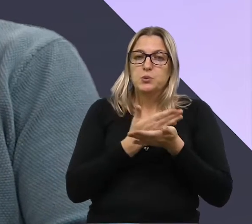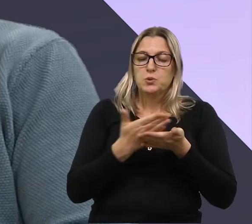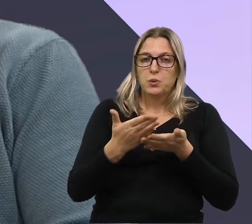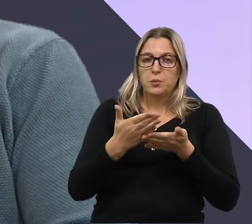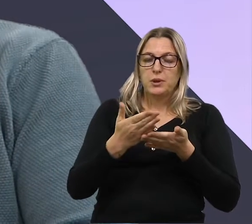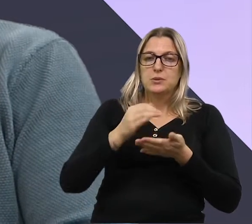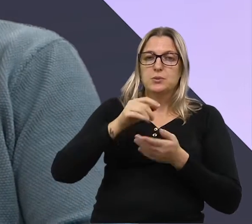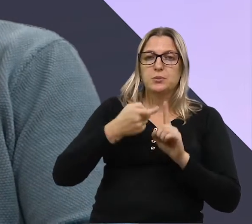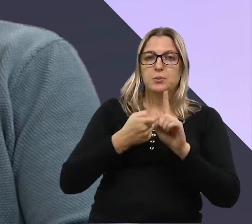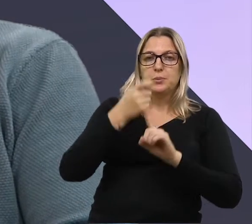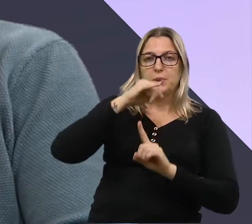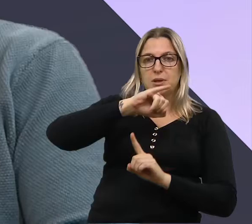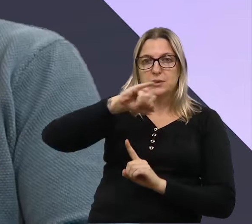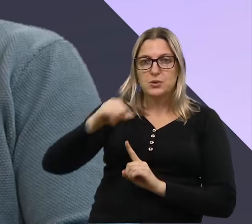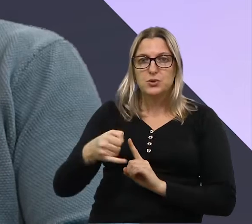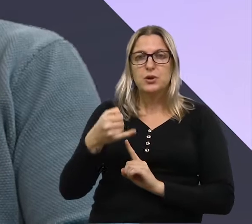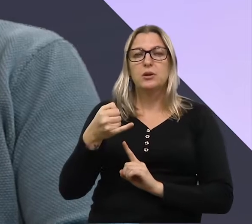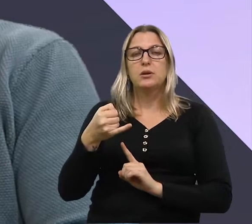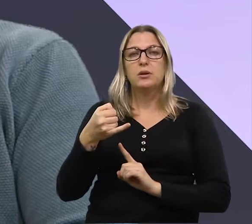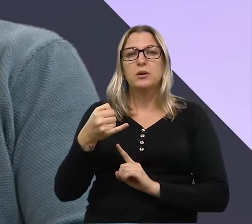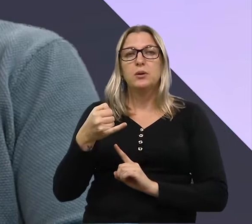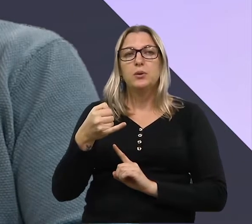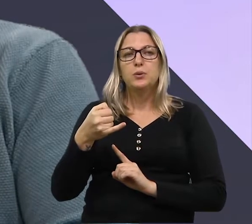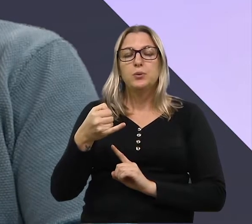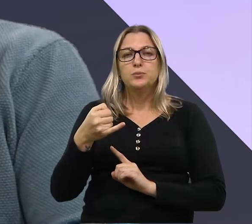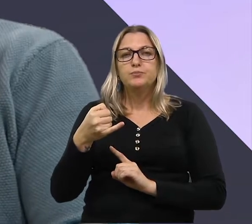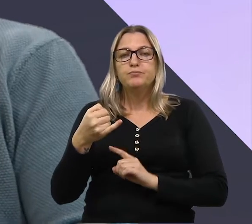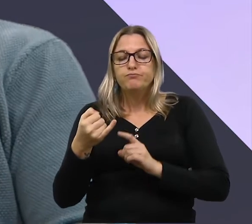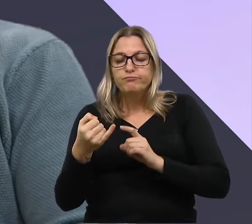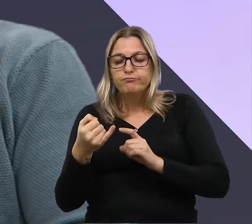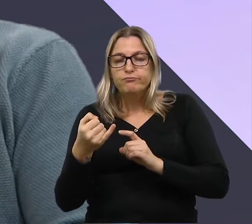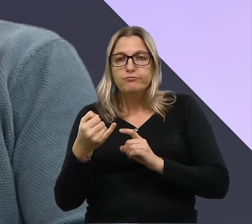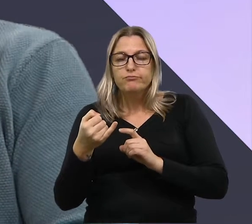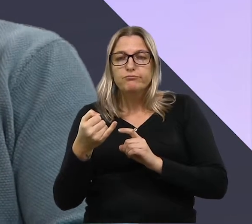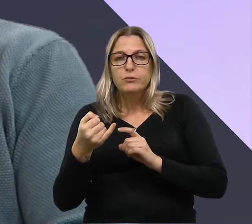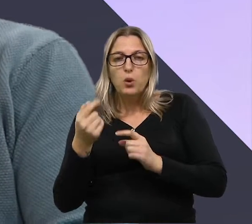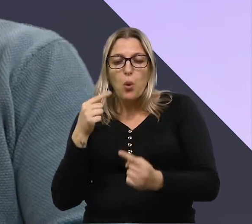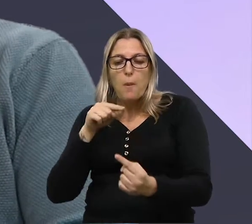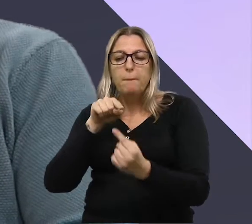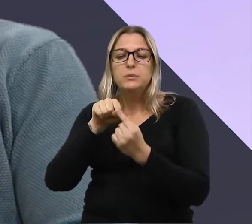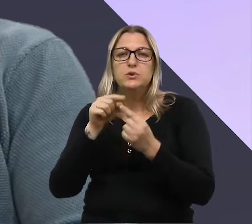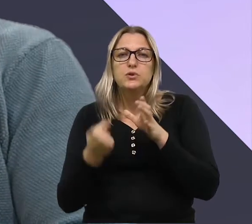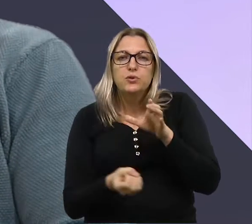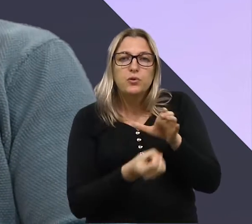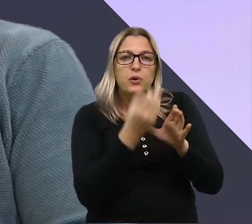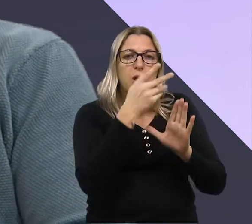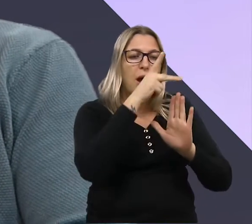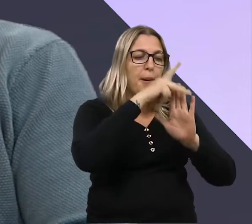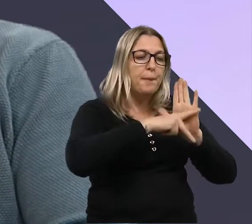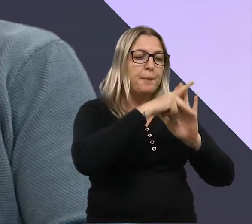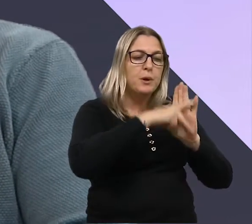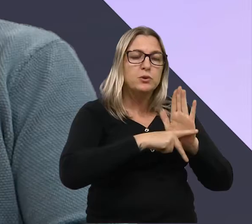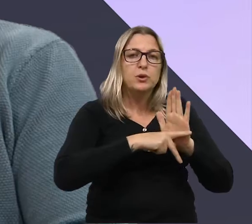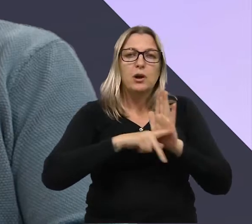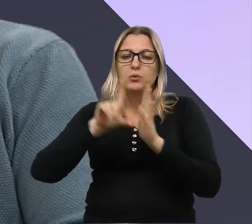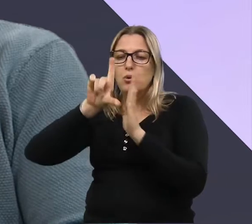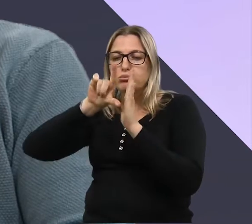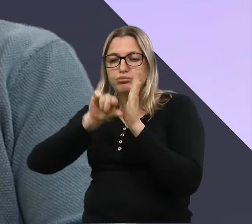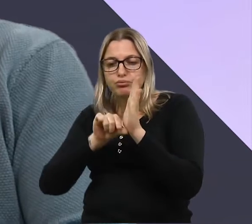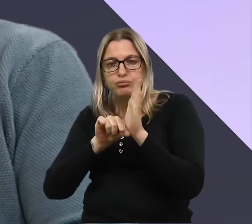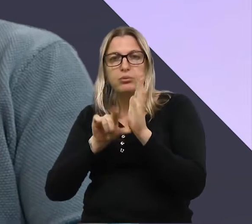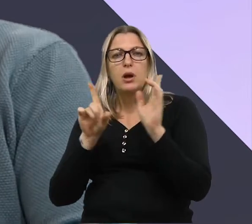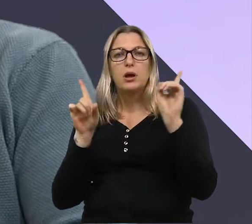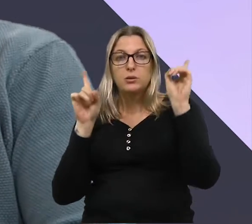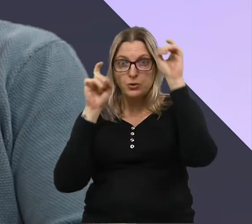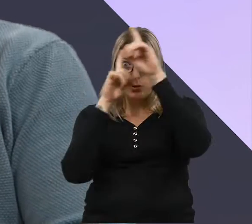agora no início de Janeiro com a determinação do nosso prefeito também de criar um projeto aonde pudesse amenizar